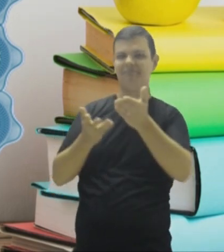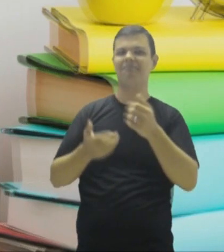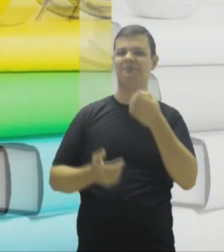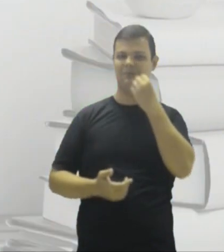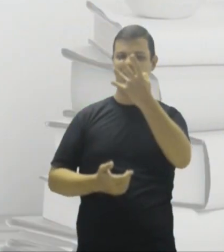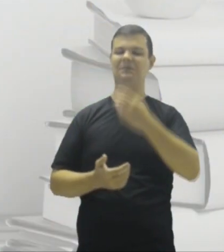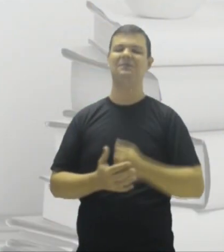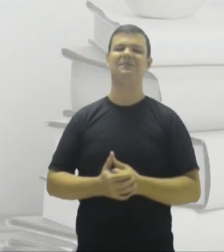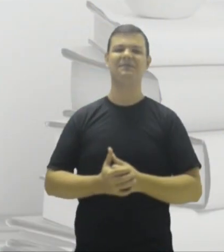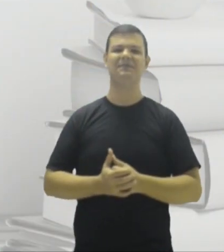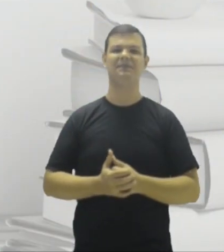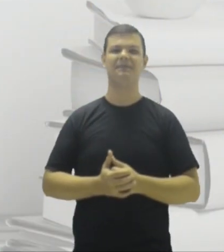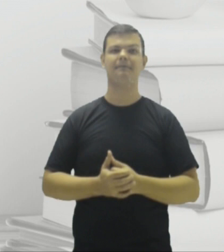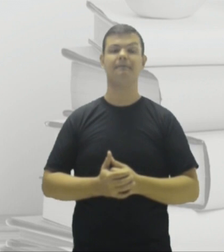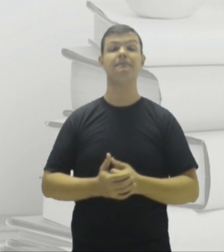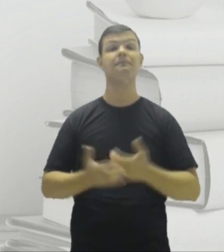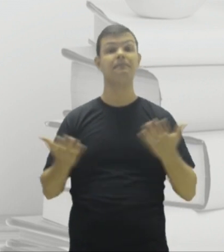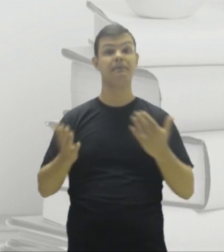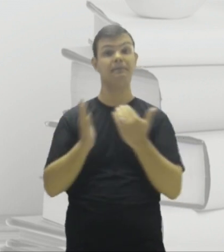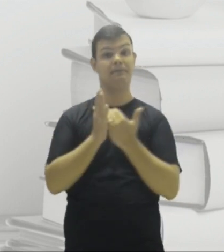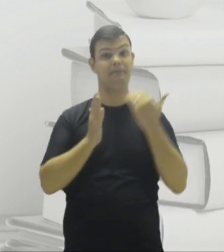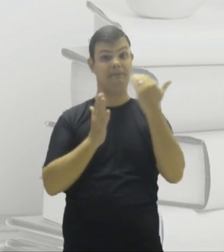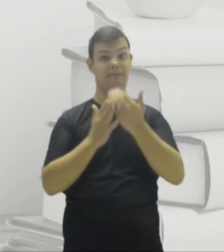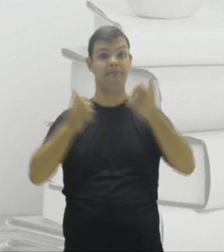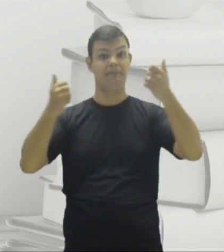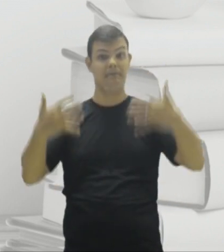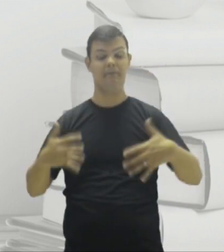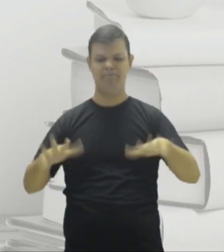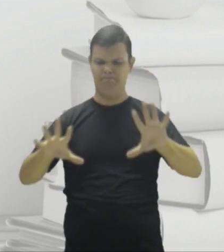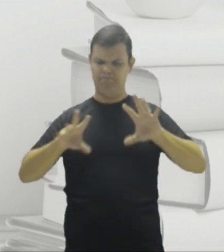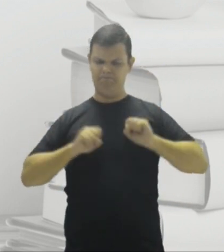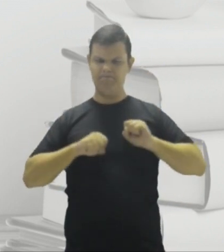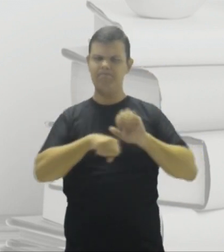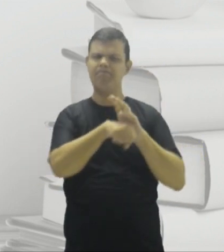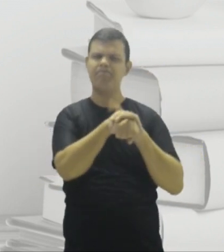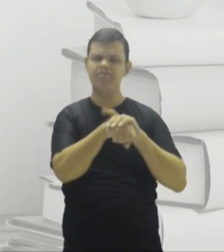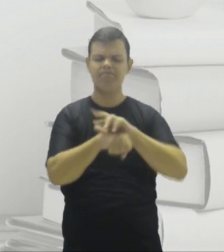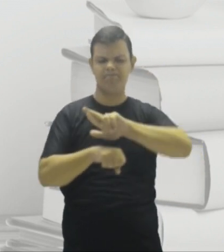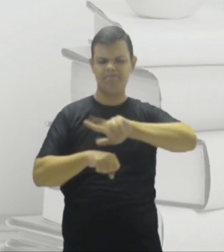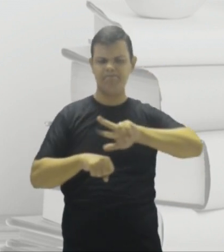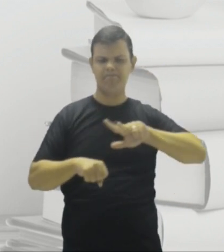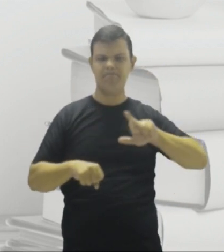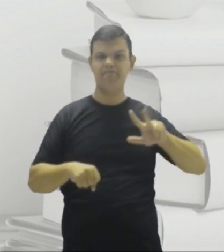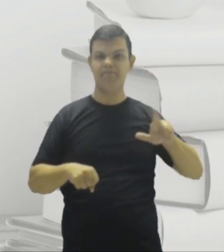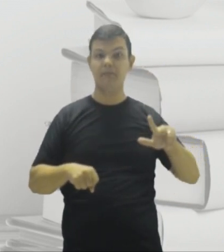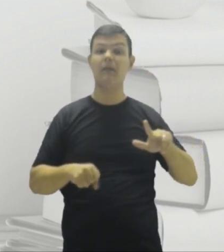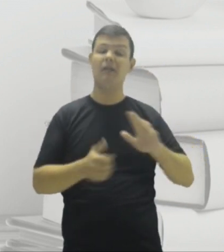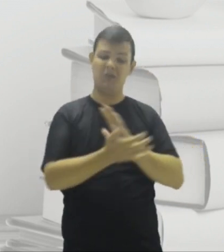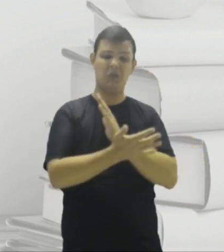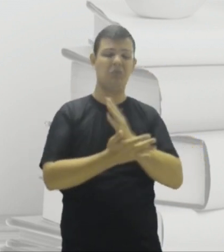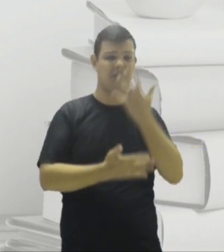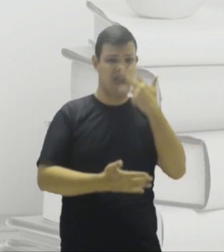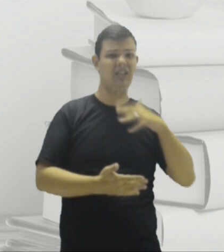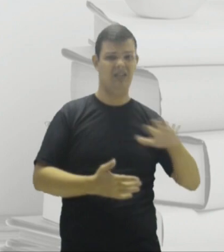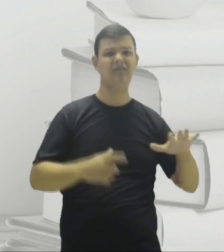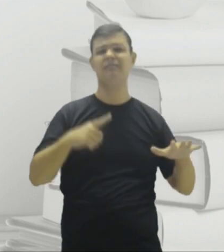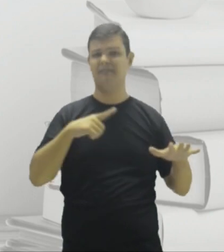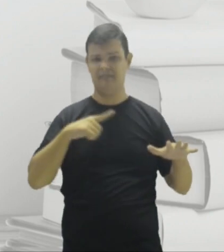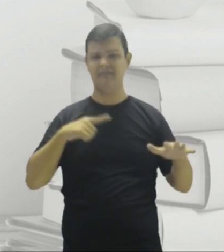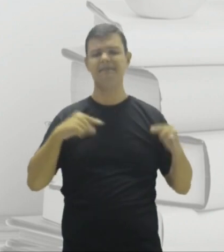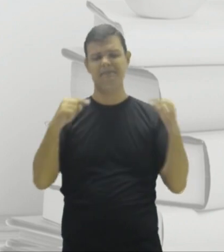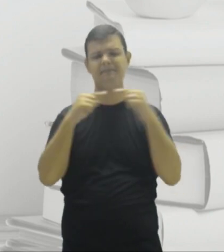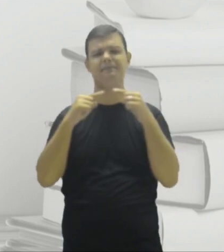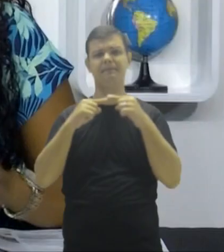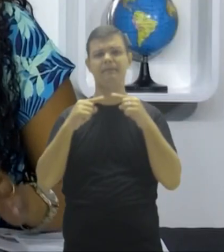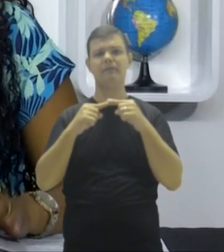lá. Falando um pouquinho mais sobre algumas doenças que, inclusive, algumas crianças apresentam